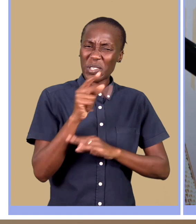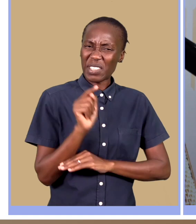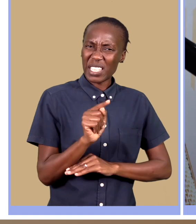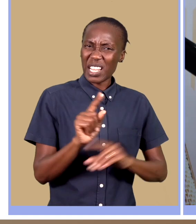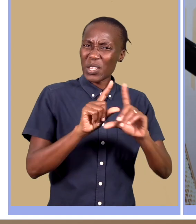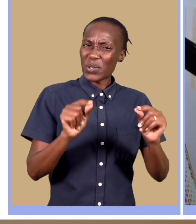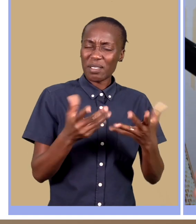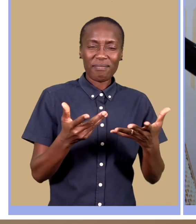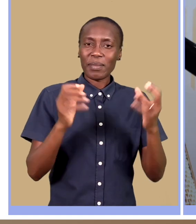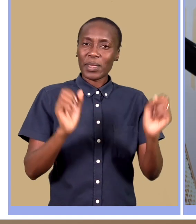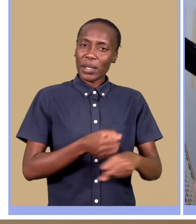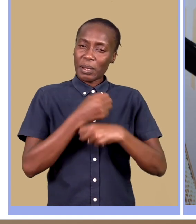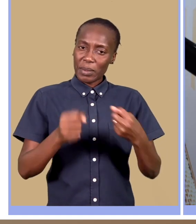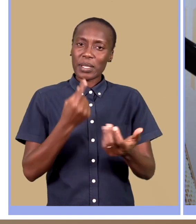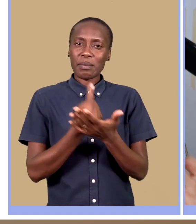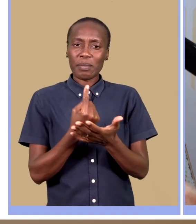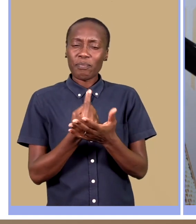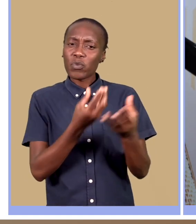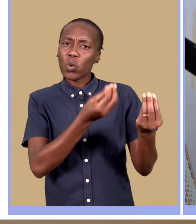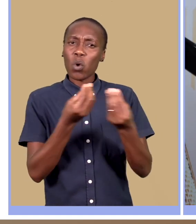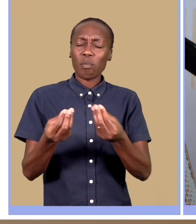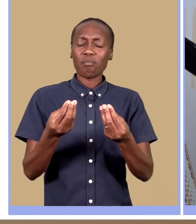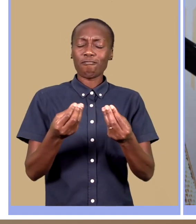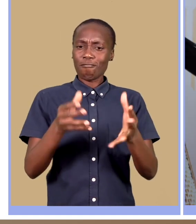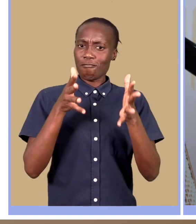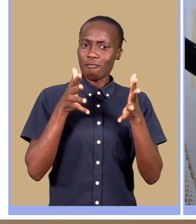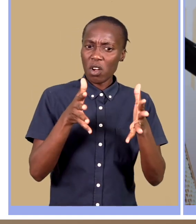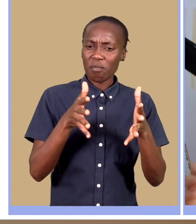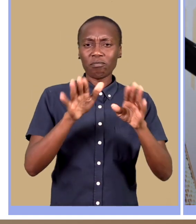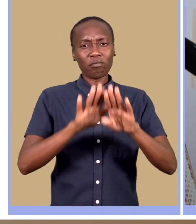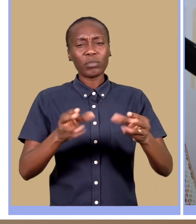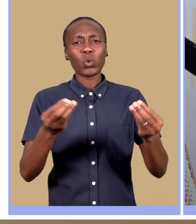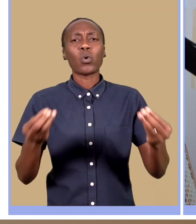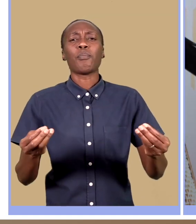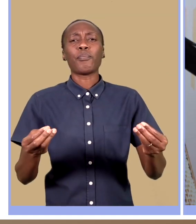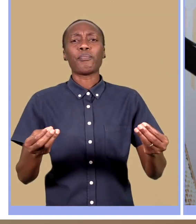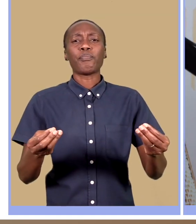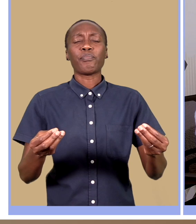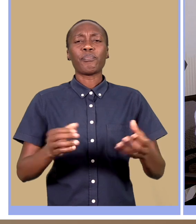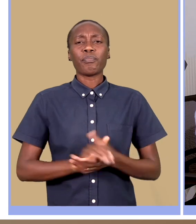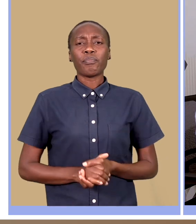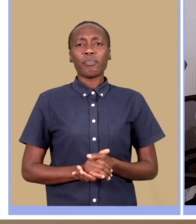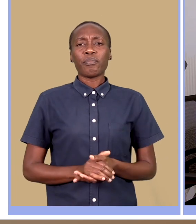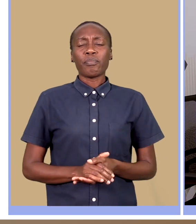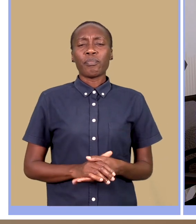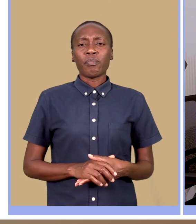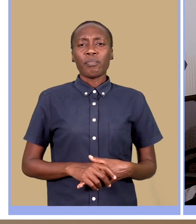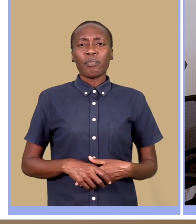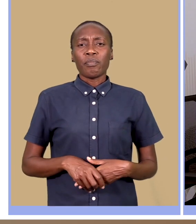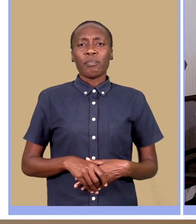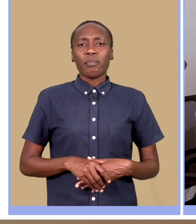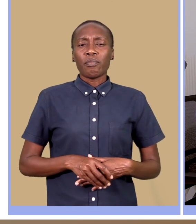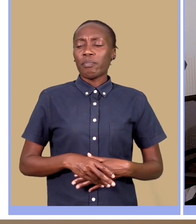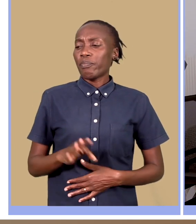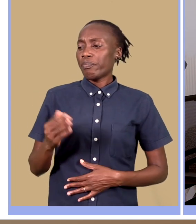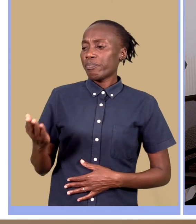tão simples. É preciso lidar com a complexidade de uma forma complexa. Pois. Bom, quando o